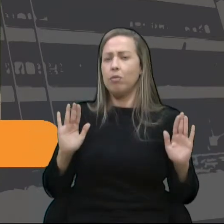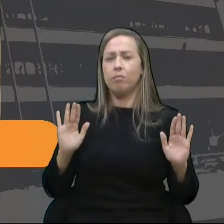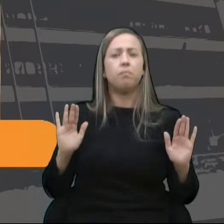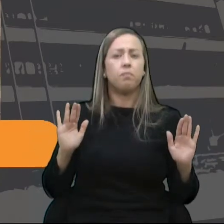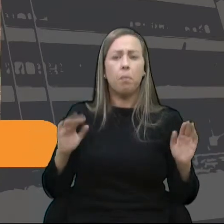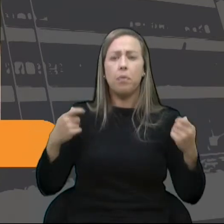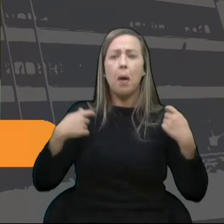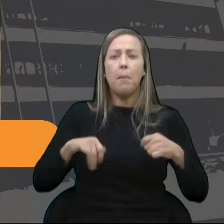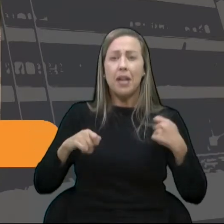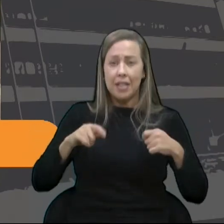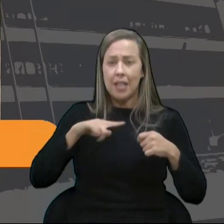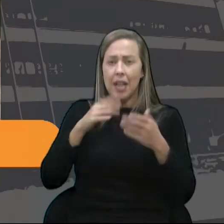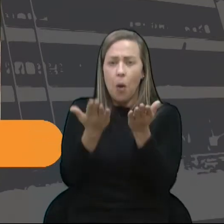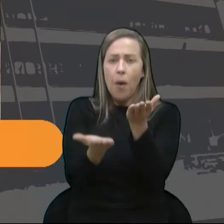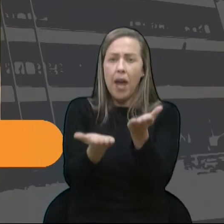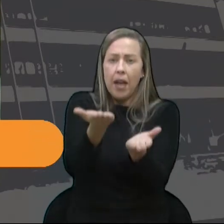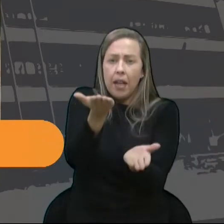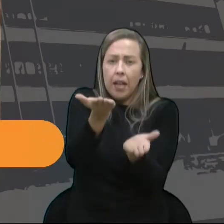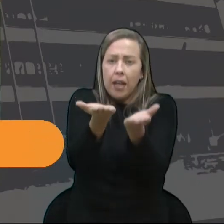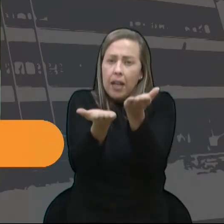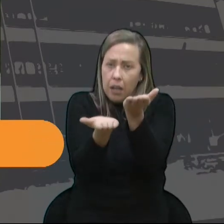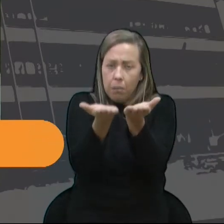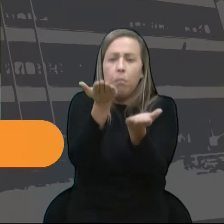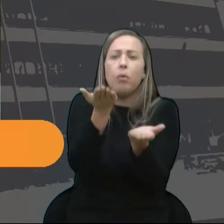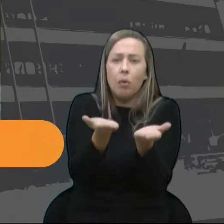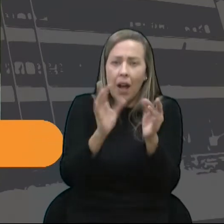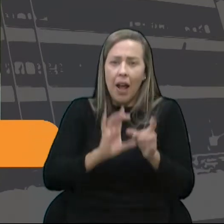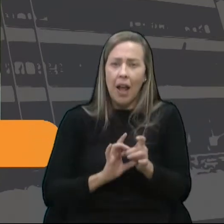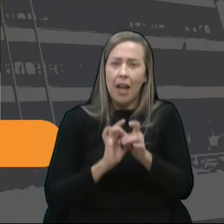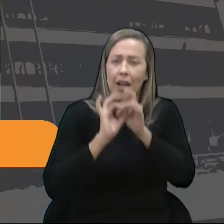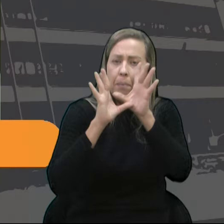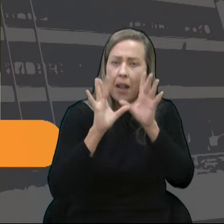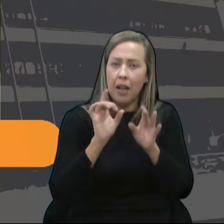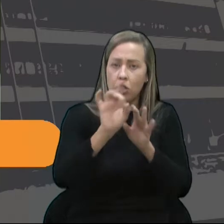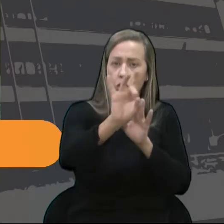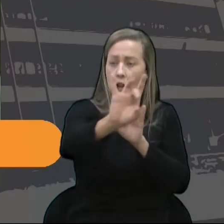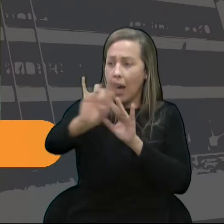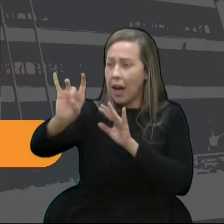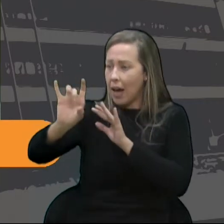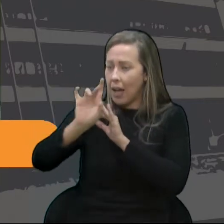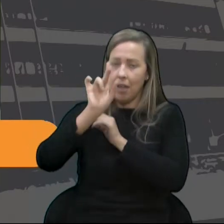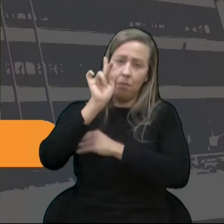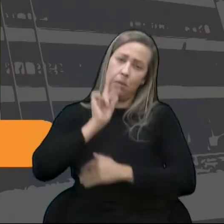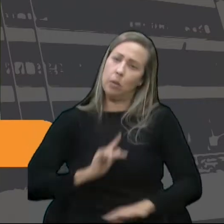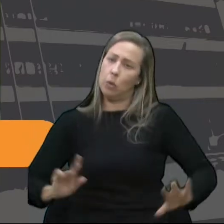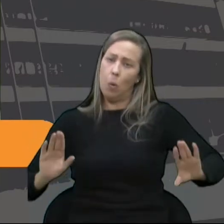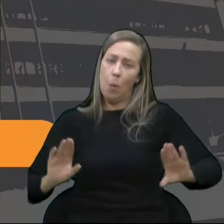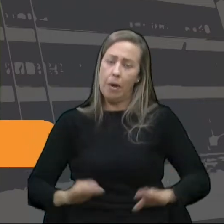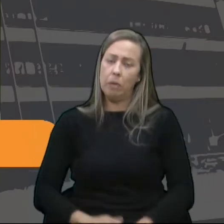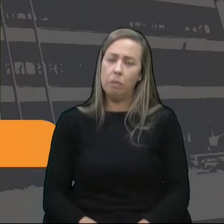tem que ter esse equilíbrio entre as liberdades individuais.